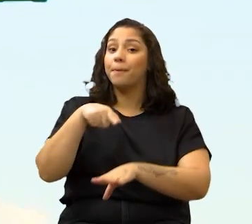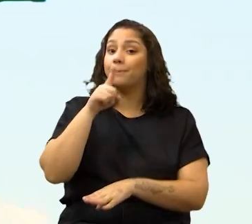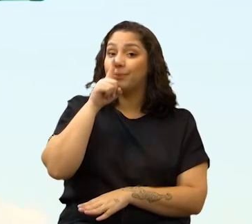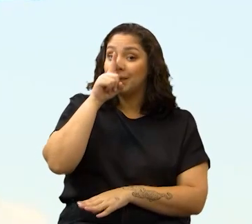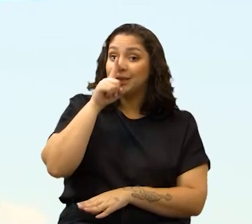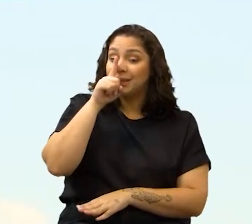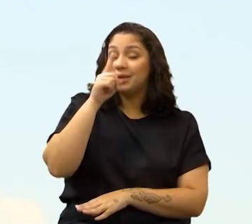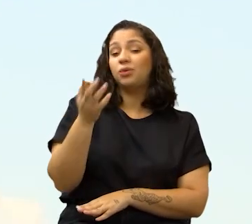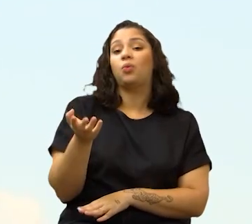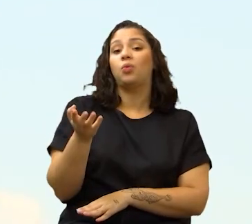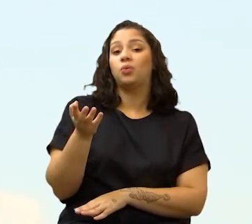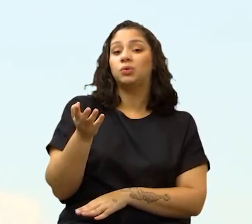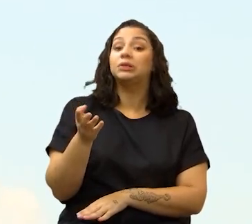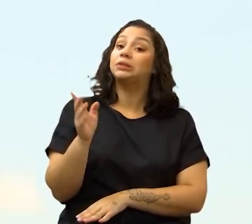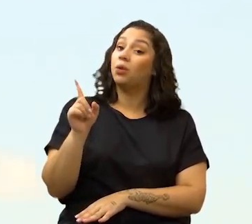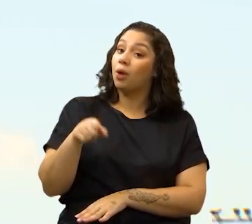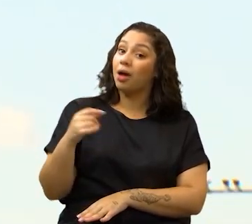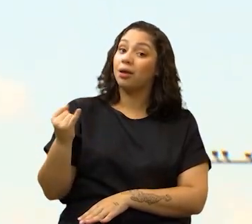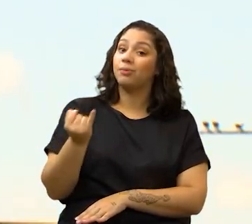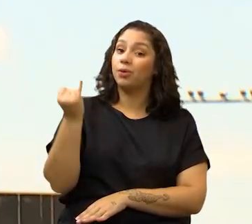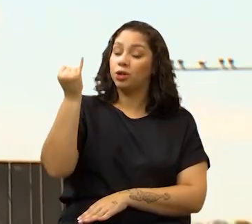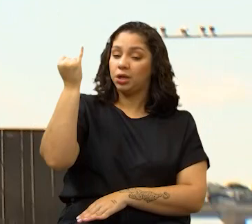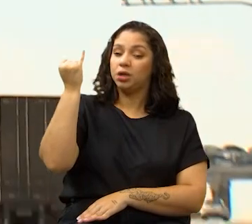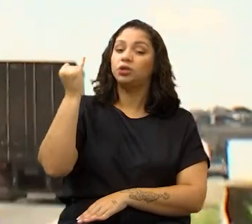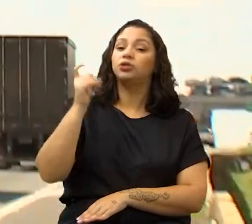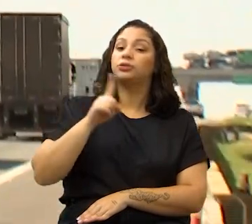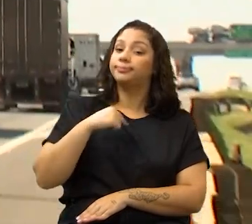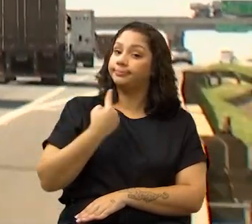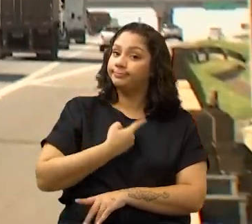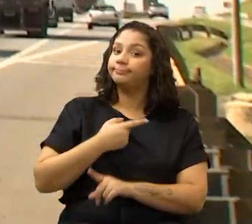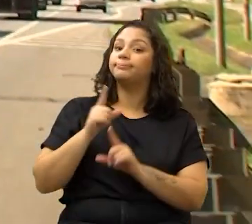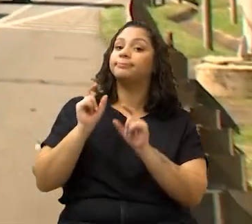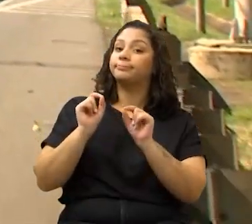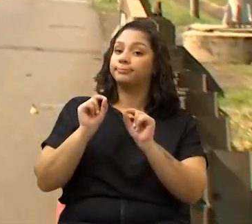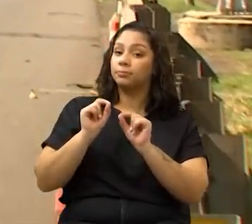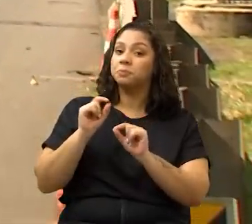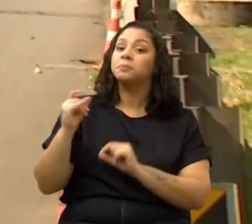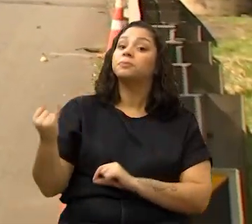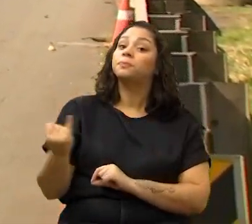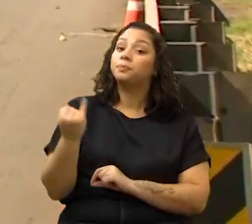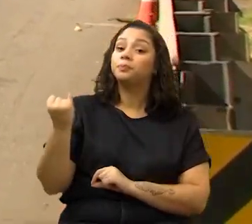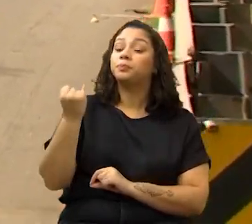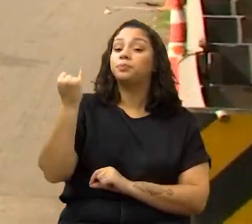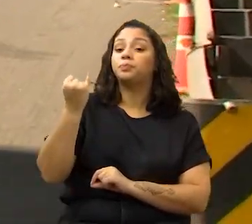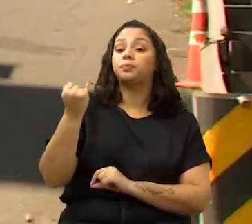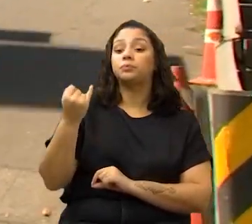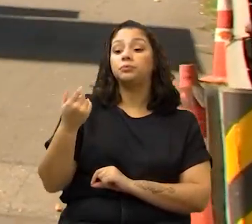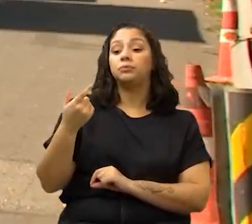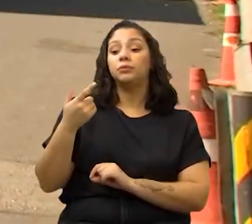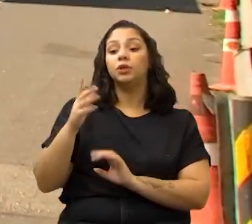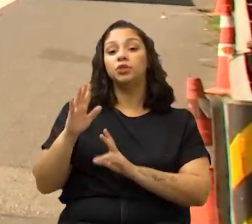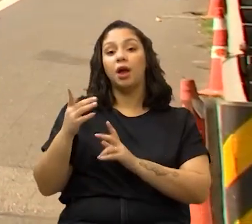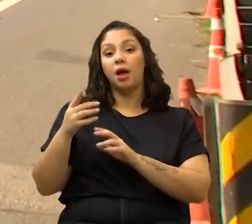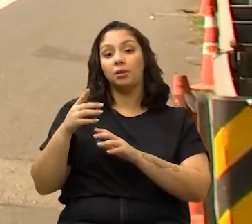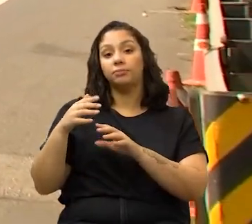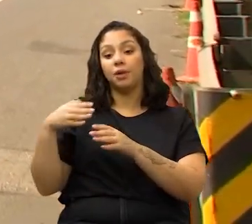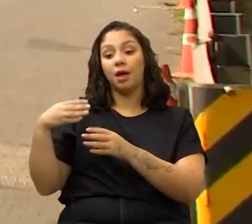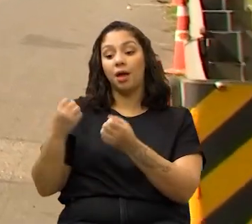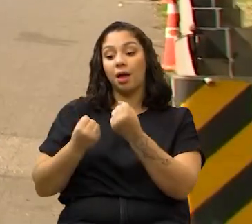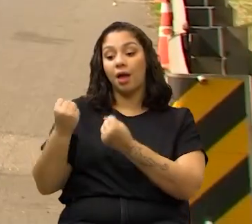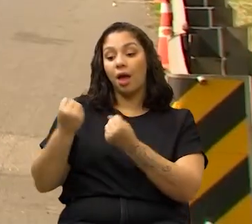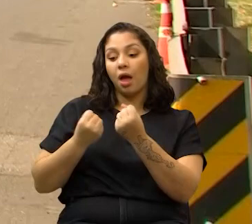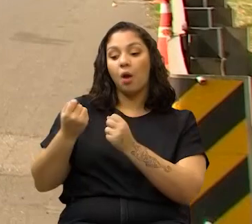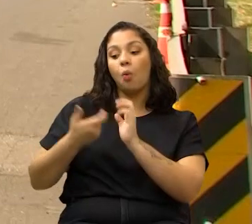muito perigoso. Então é importante a gente ressaltar a importância aí da manutenção preventiva dos